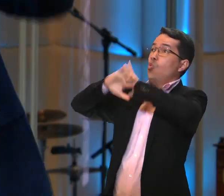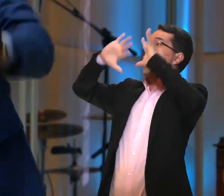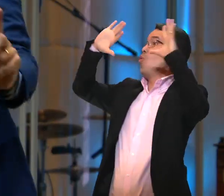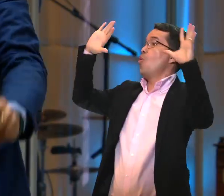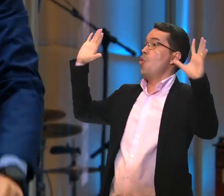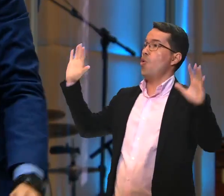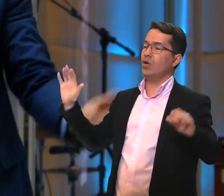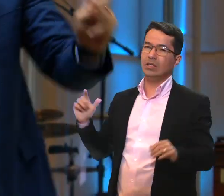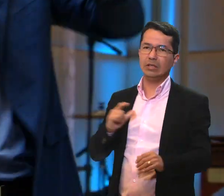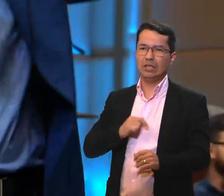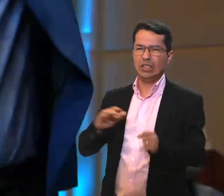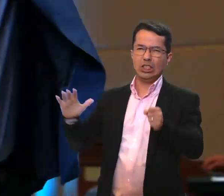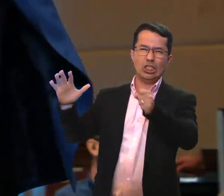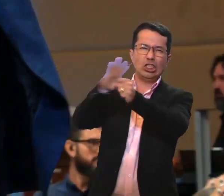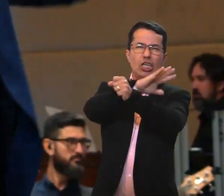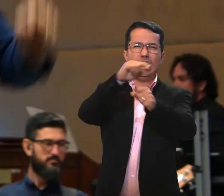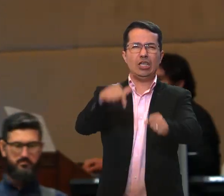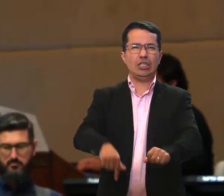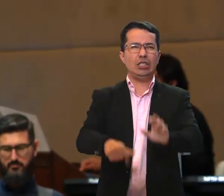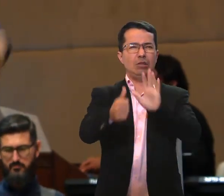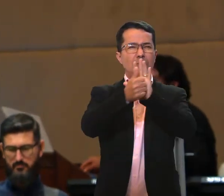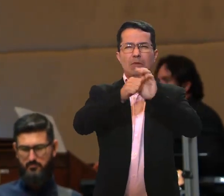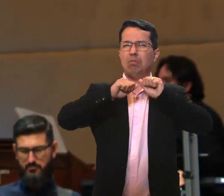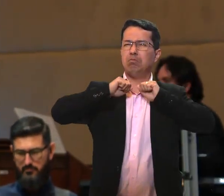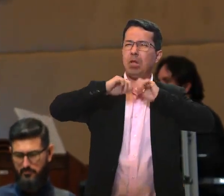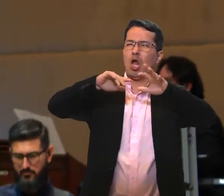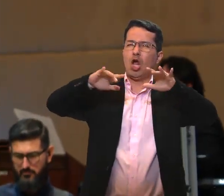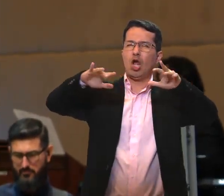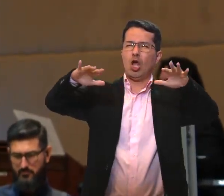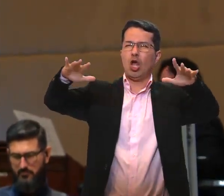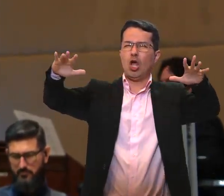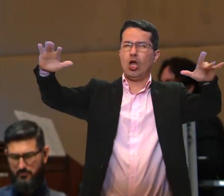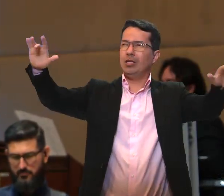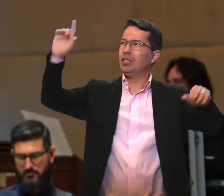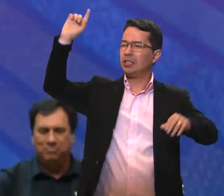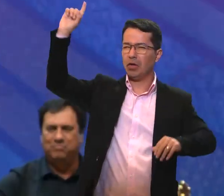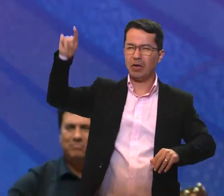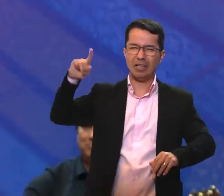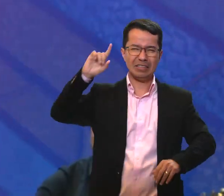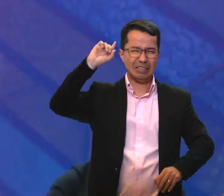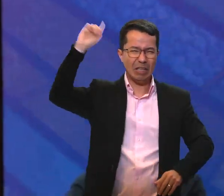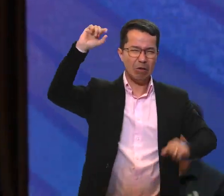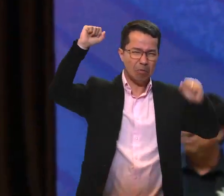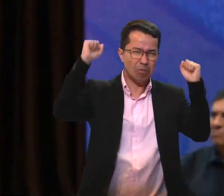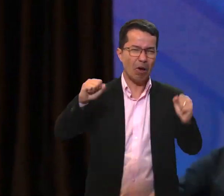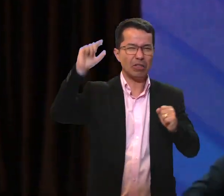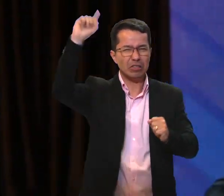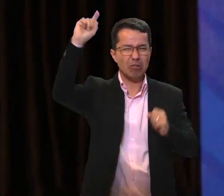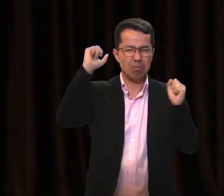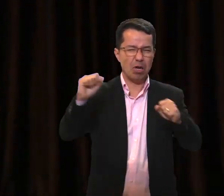de fumaça. Ele não saiu do trono, Ele é Deus, Ele pode sarar o Brasil.